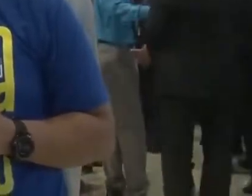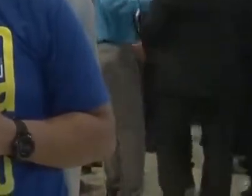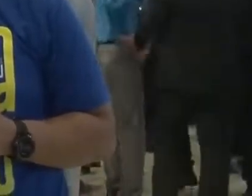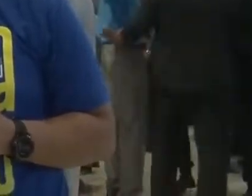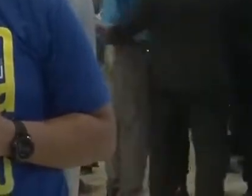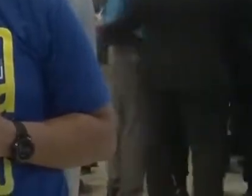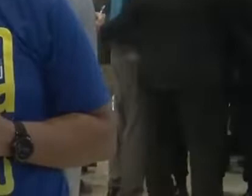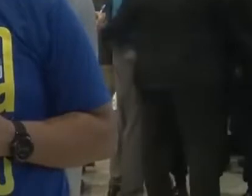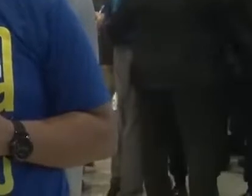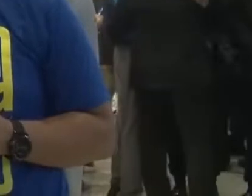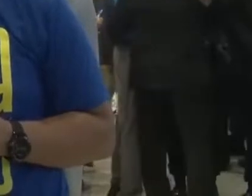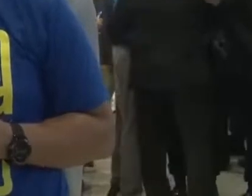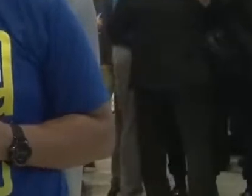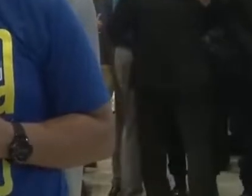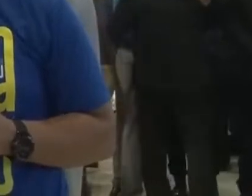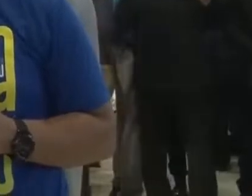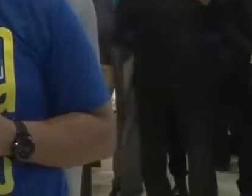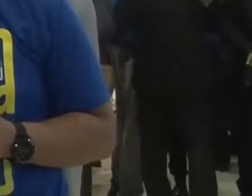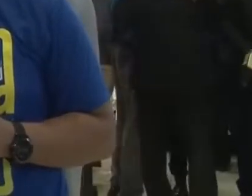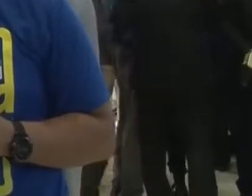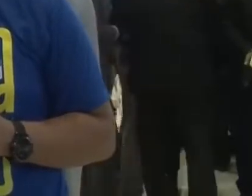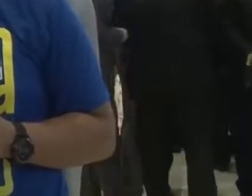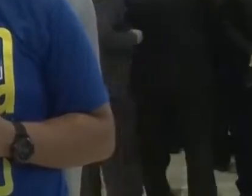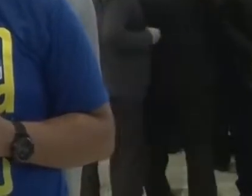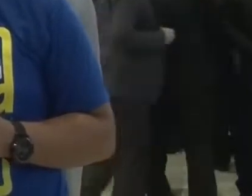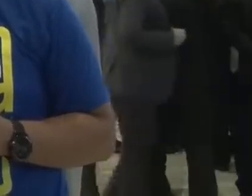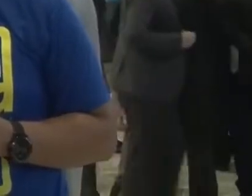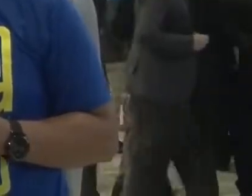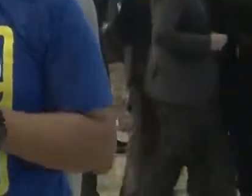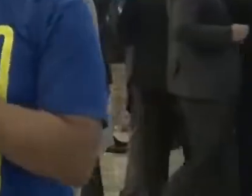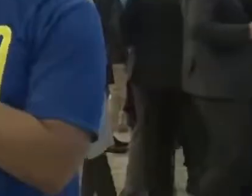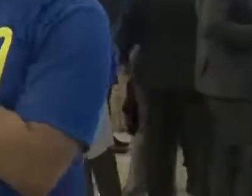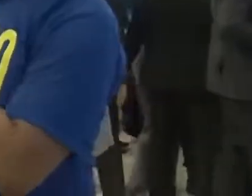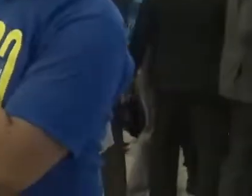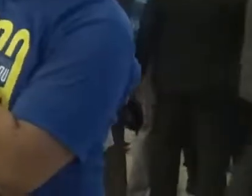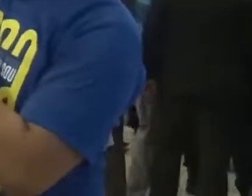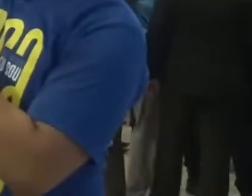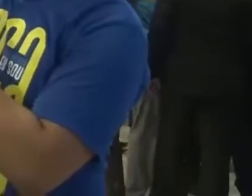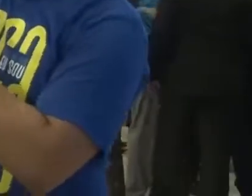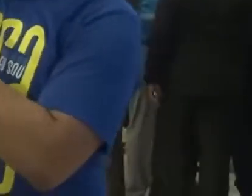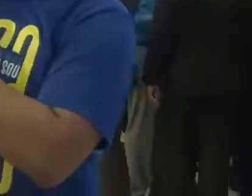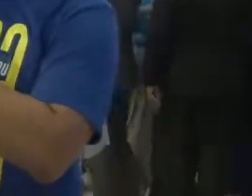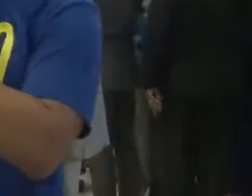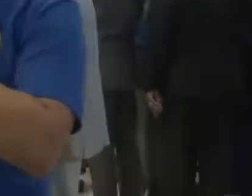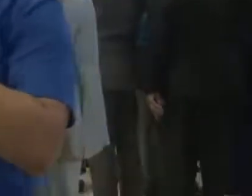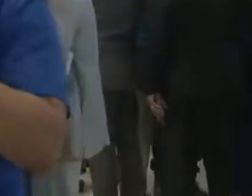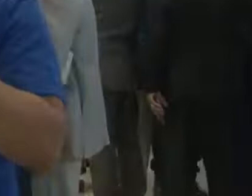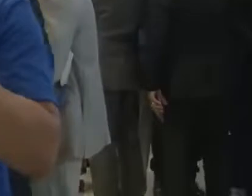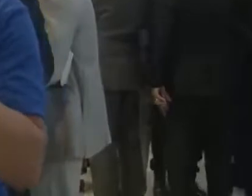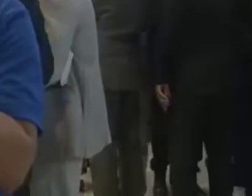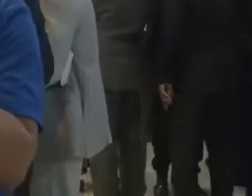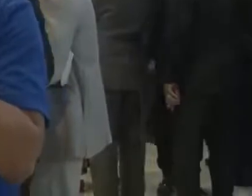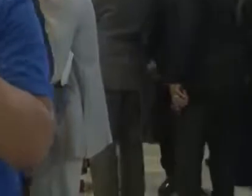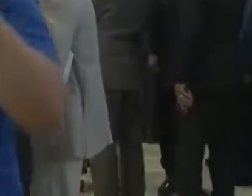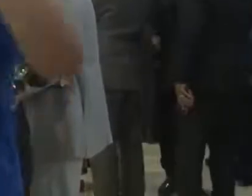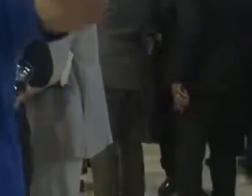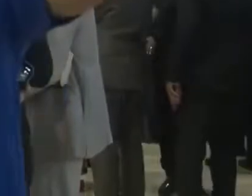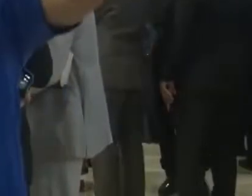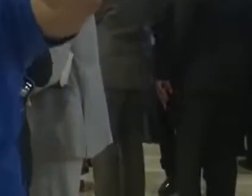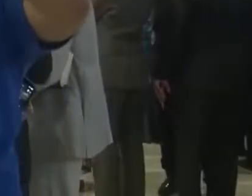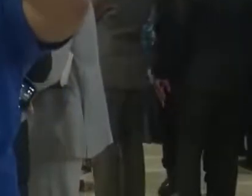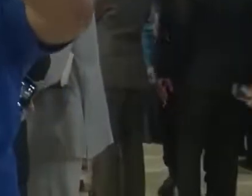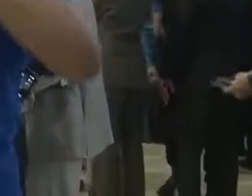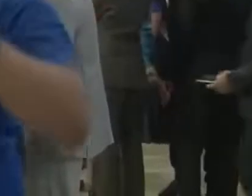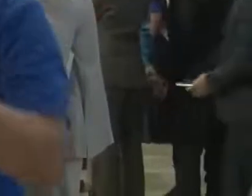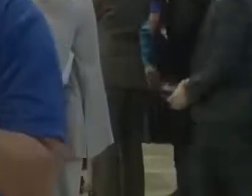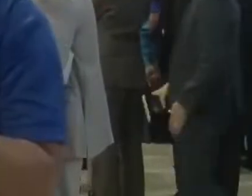Deus também tem um plano na sua vida. Deus quer fazer grandes coisas na sua vida. Mais uma vez, Luiz Echiano. Caio. Só